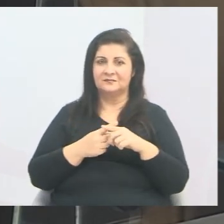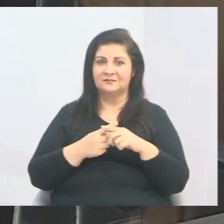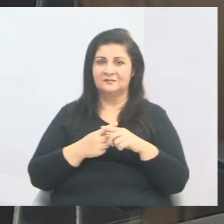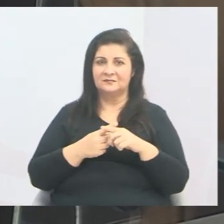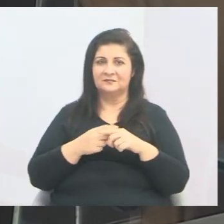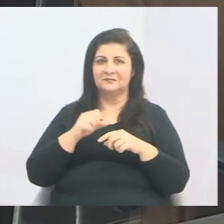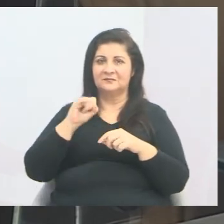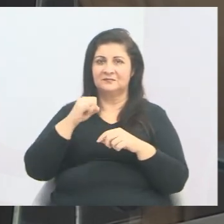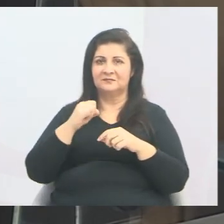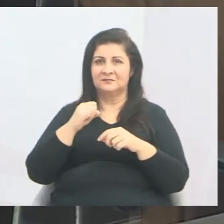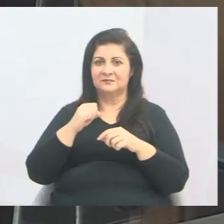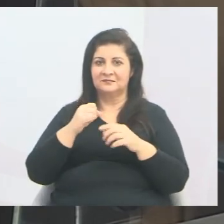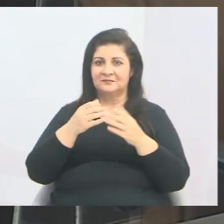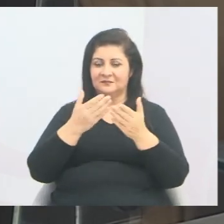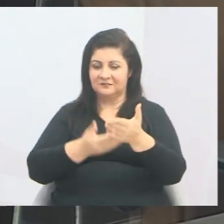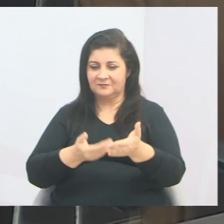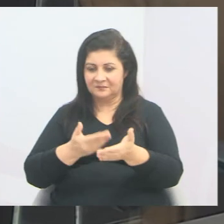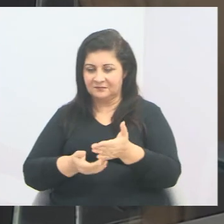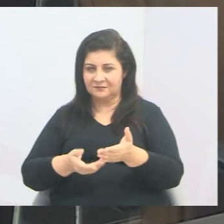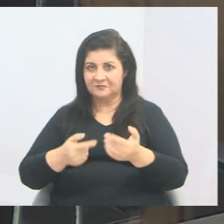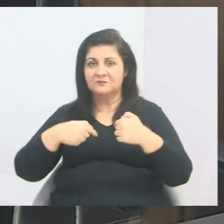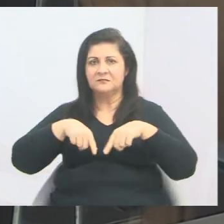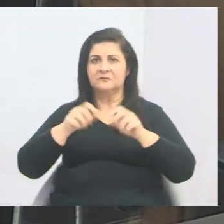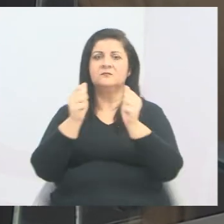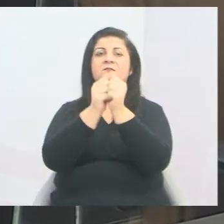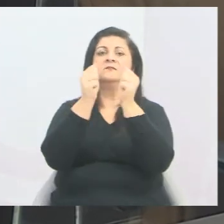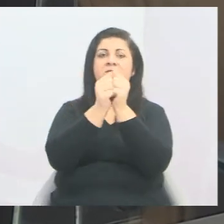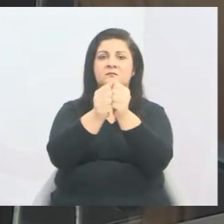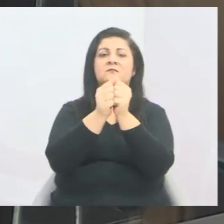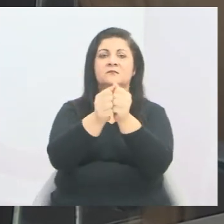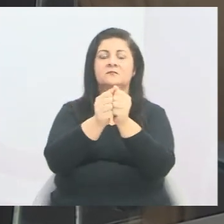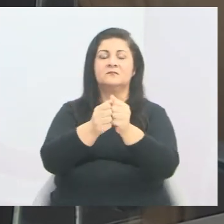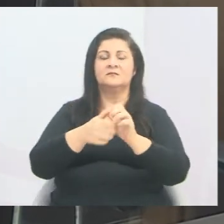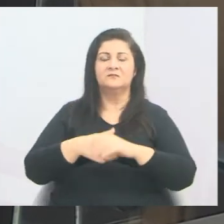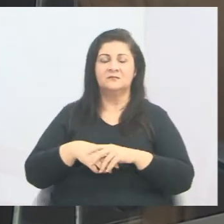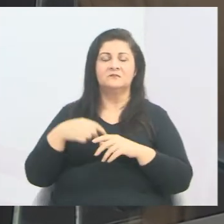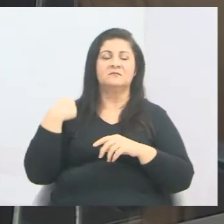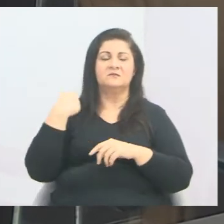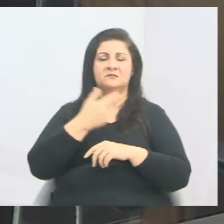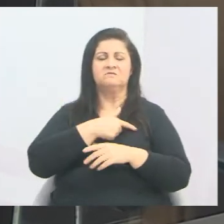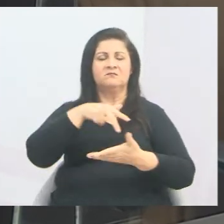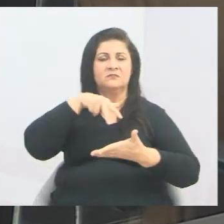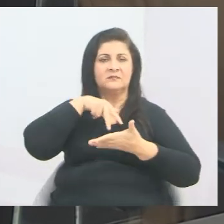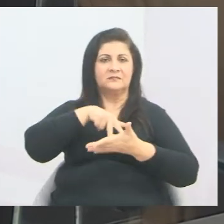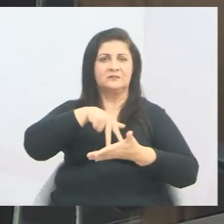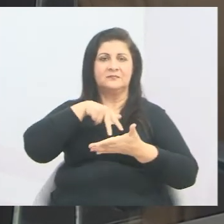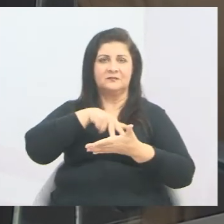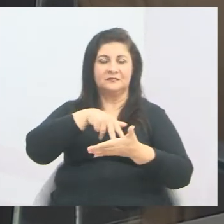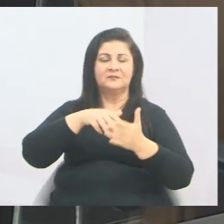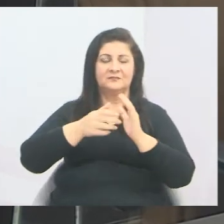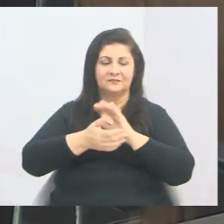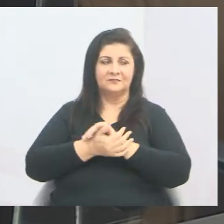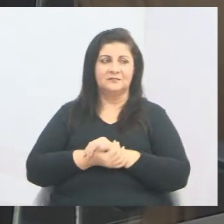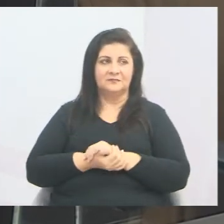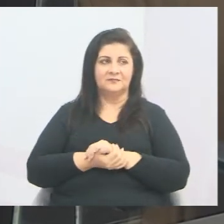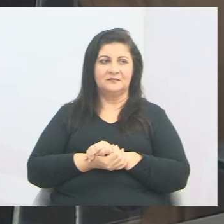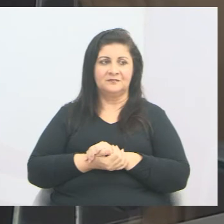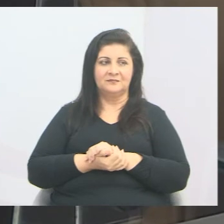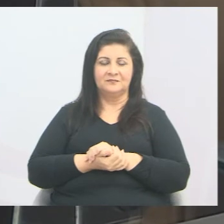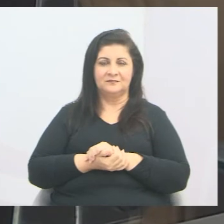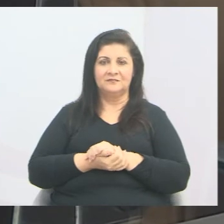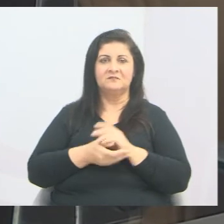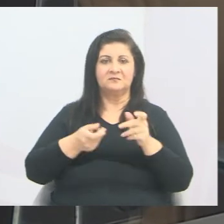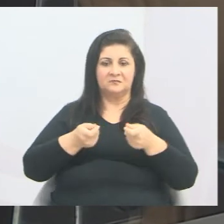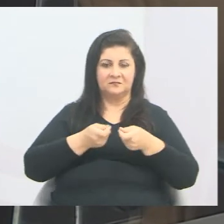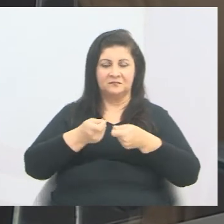se o barco afundar, eu afundo junto, mas, por enquanto, nós estamos num navio bem tranquilo, no sentido de